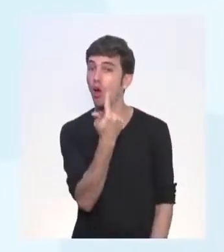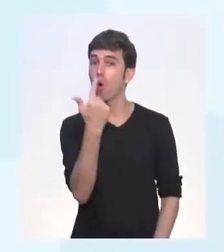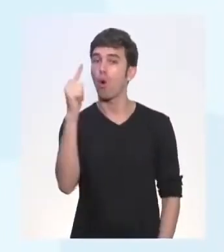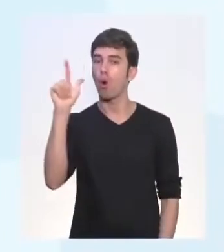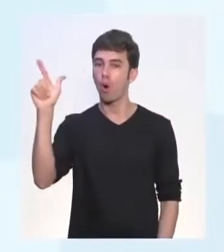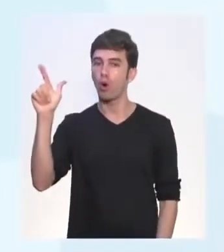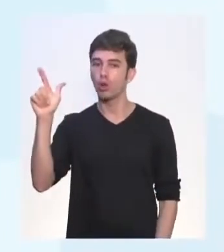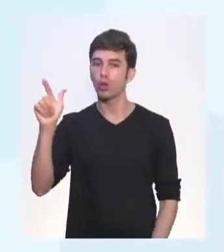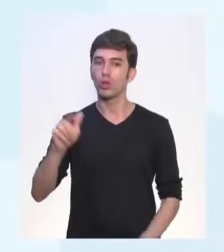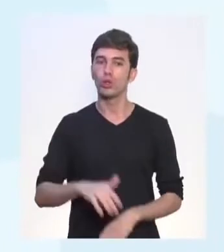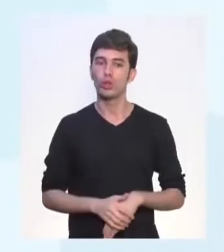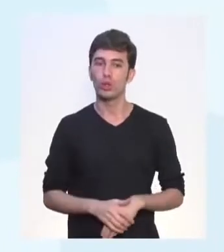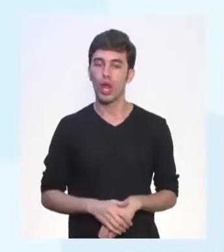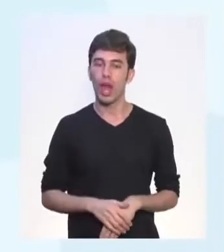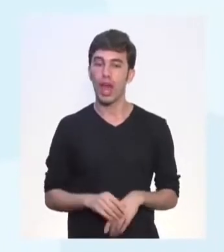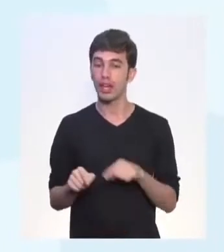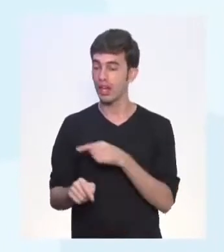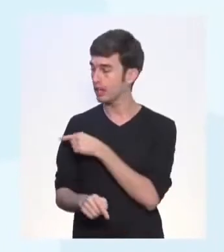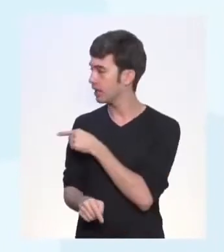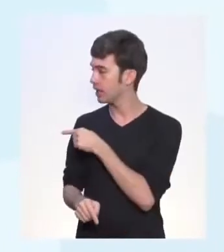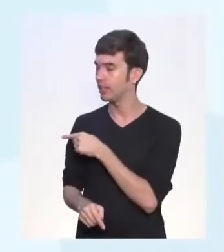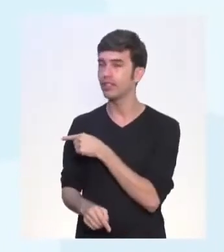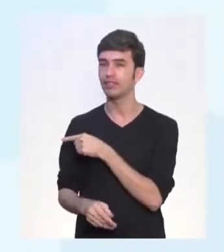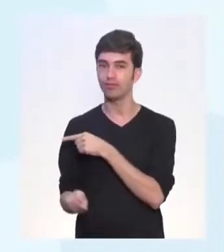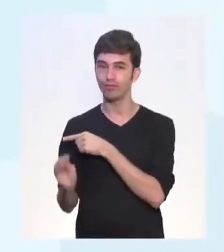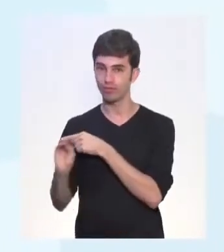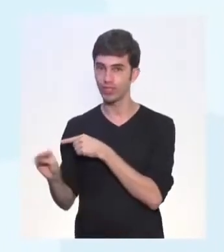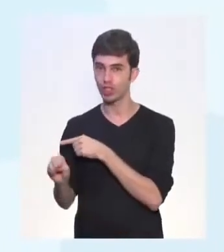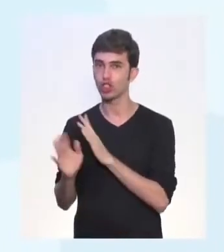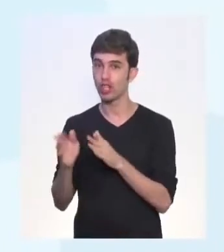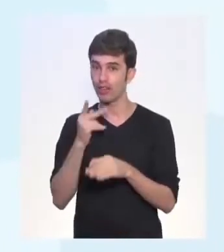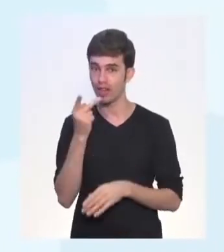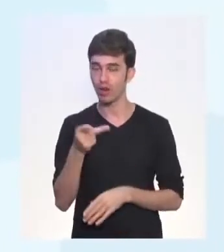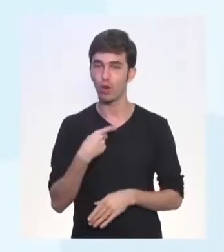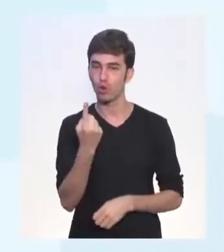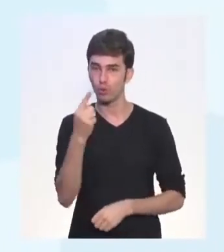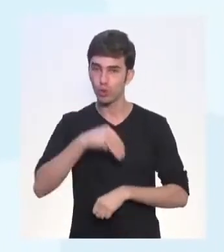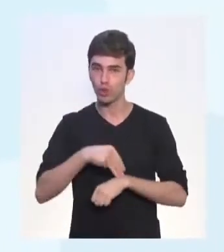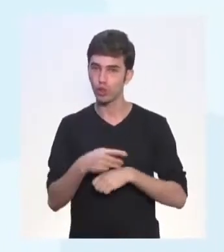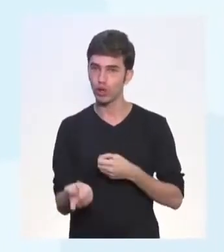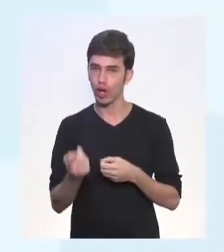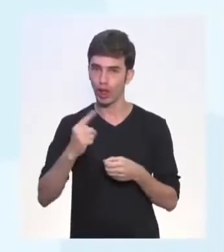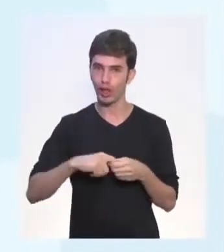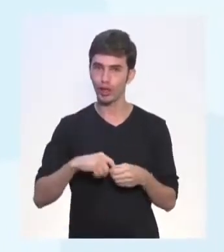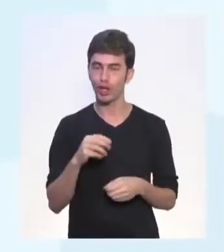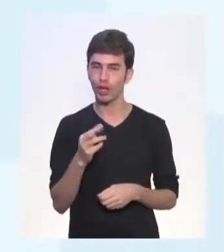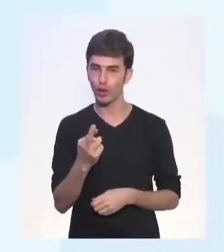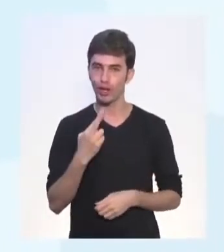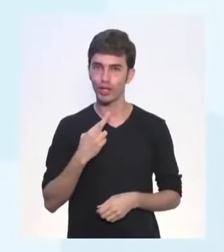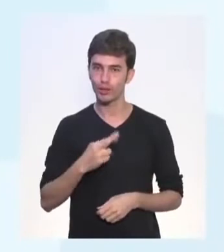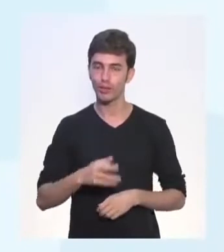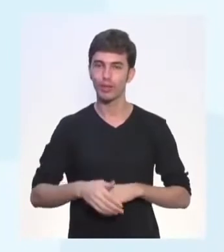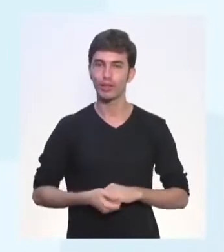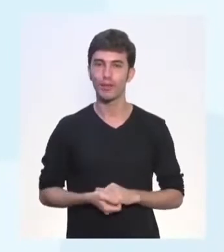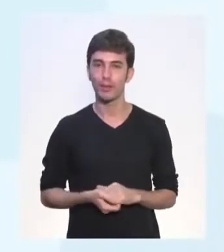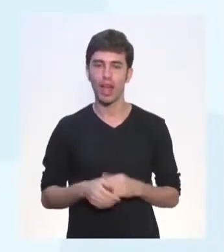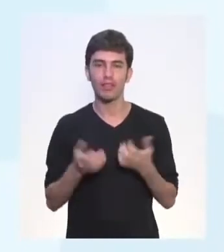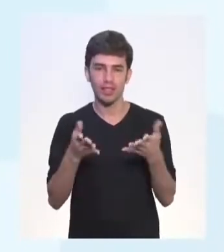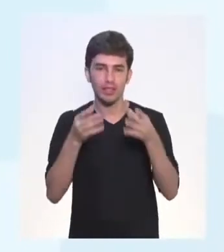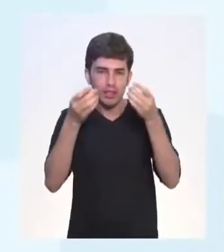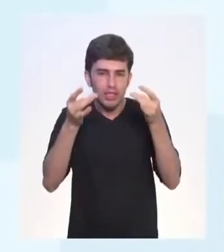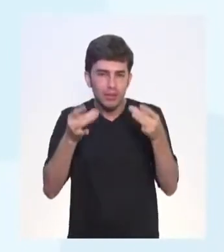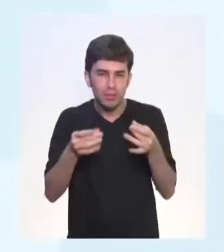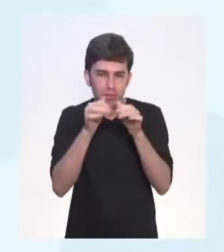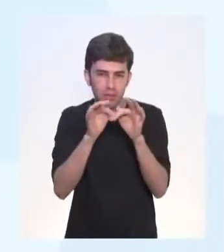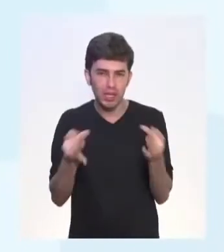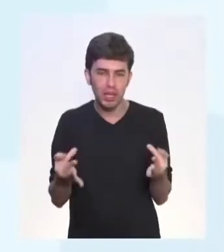para você, tá? Não repeti-las. Tudo bem? Um minutinho a gente já retorna, Tony? Um minutinho. Um minutinho a gente já retorna, vocês exemplificando aí